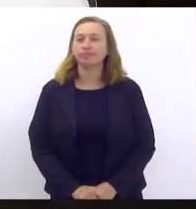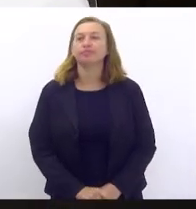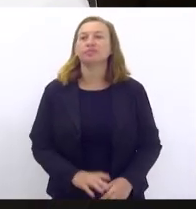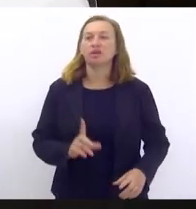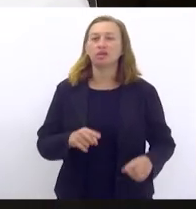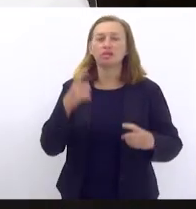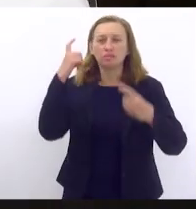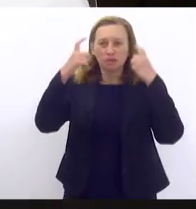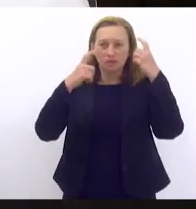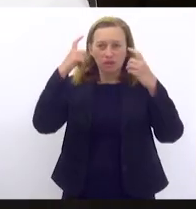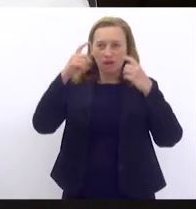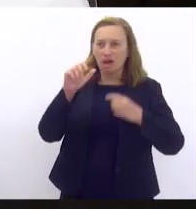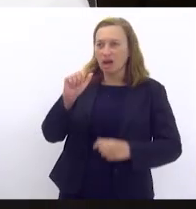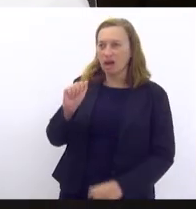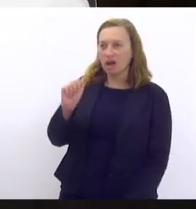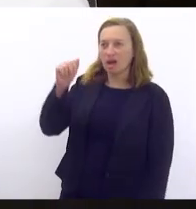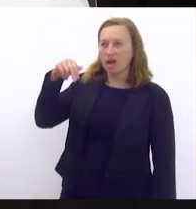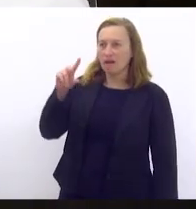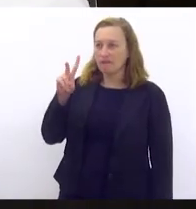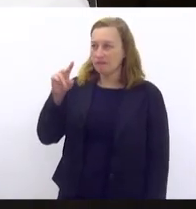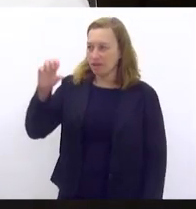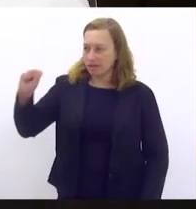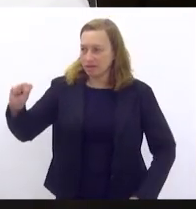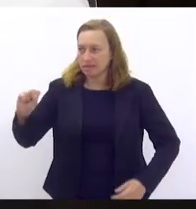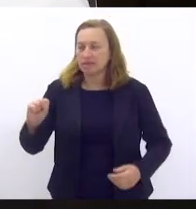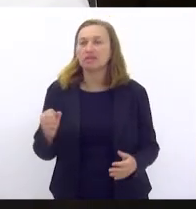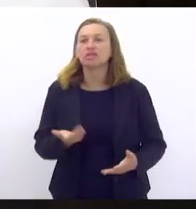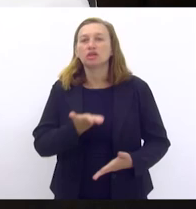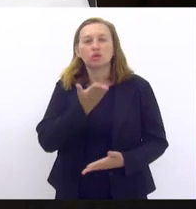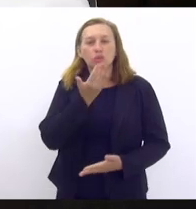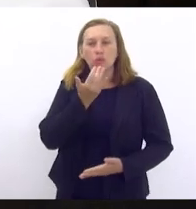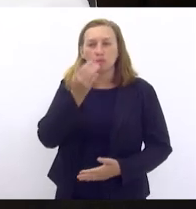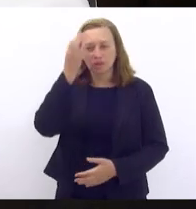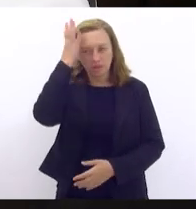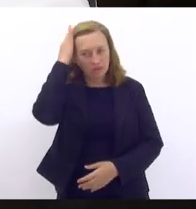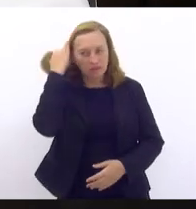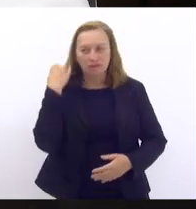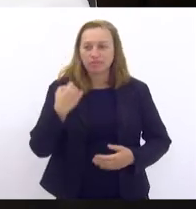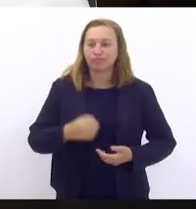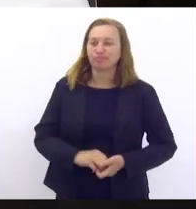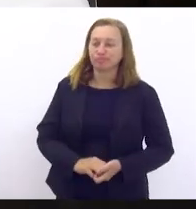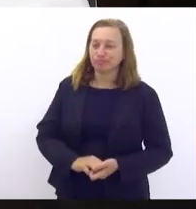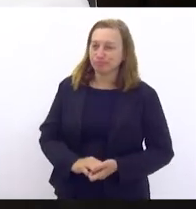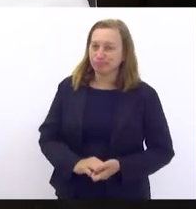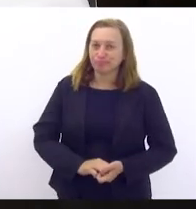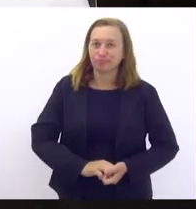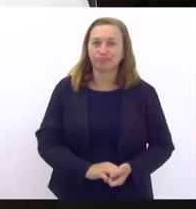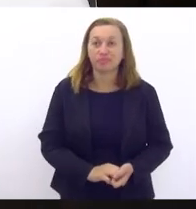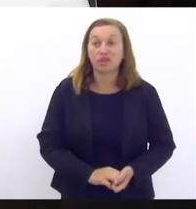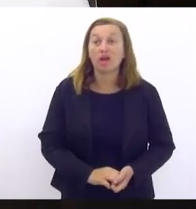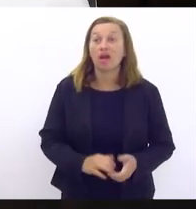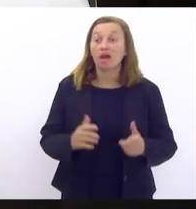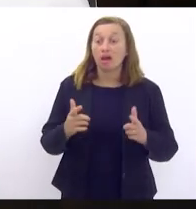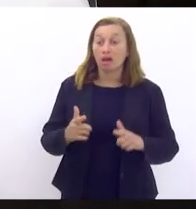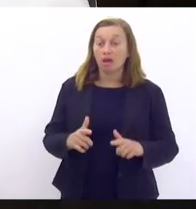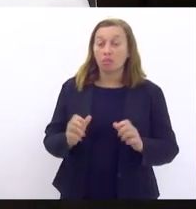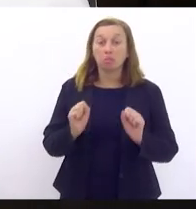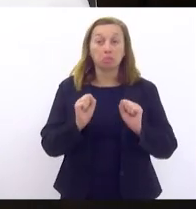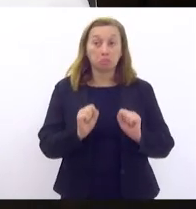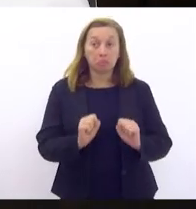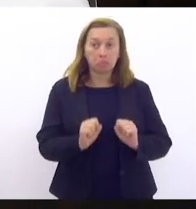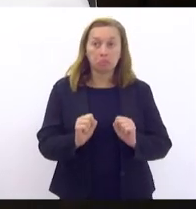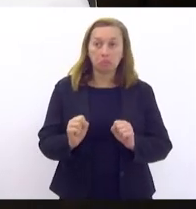uma preocupação da Anvisa para contato com alimentos então muito bem colocado por conta da higienização Mas aonde é possível